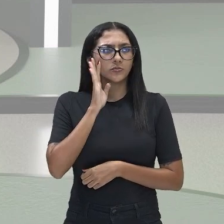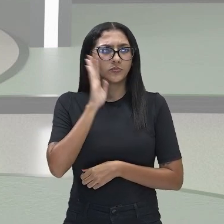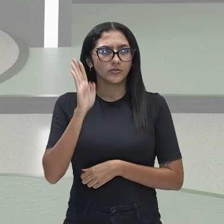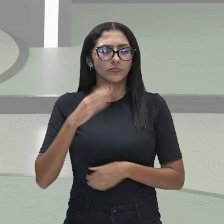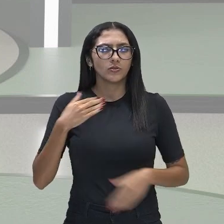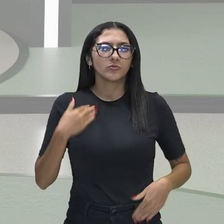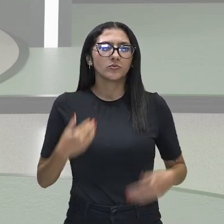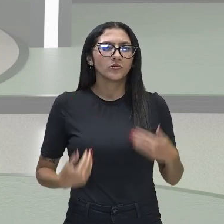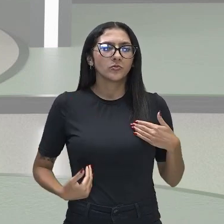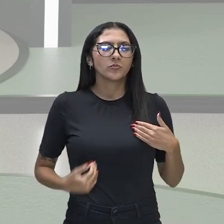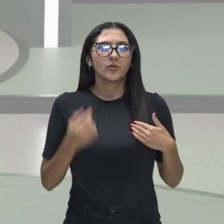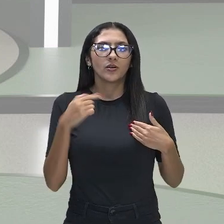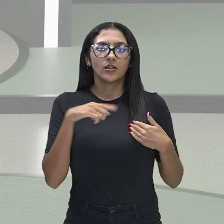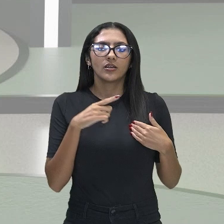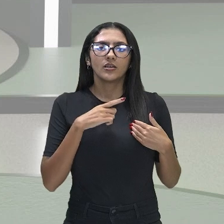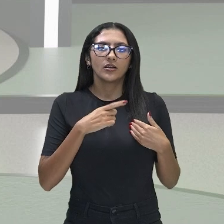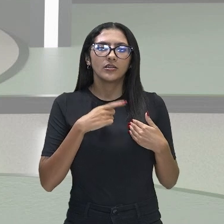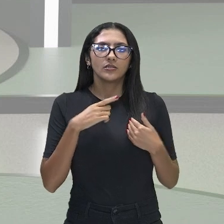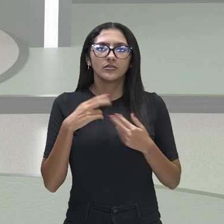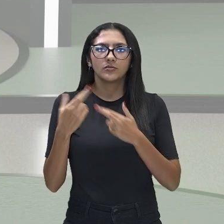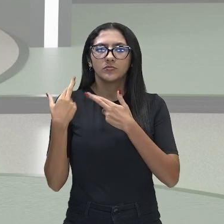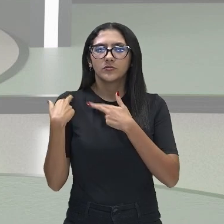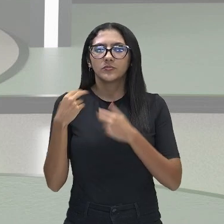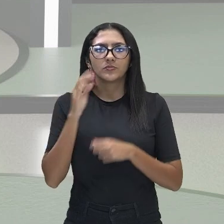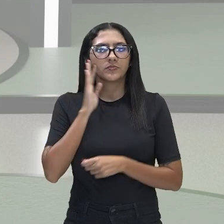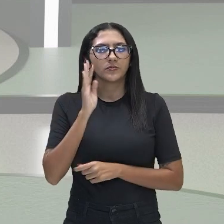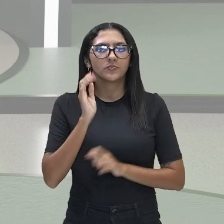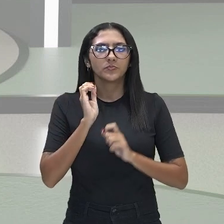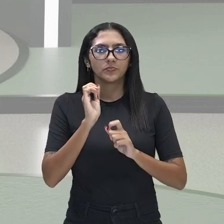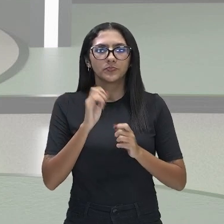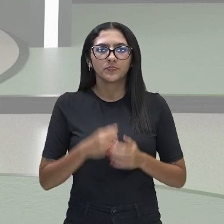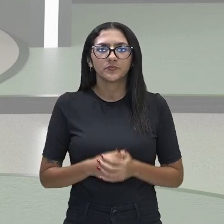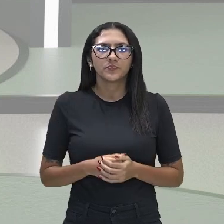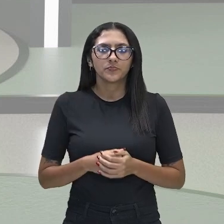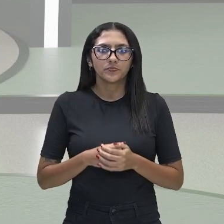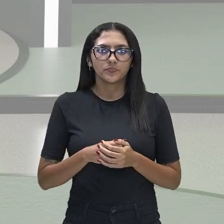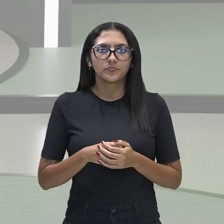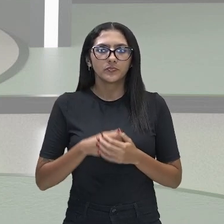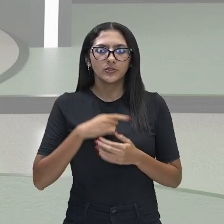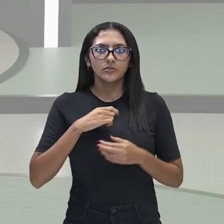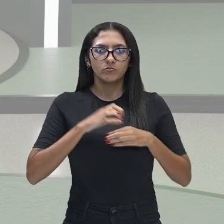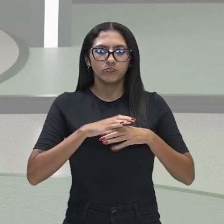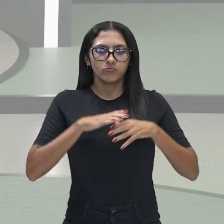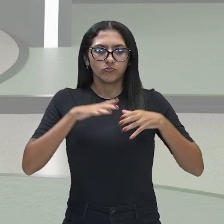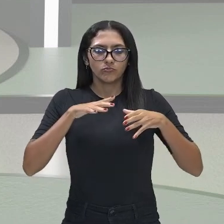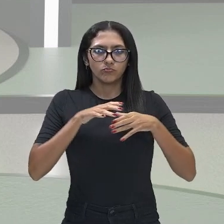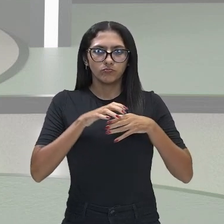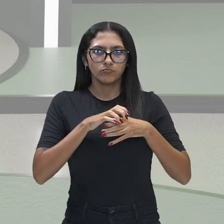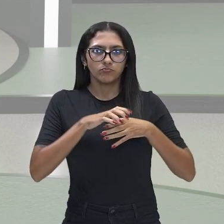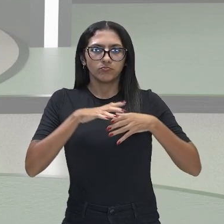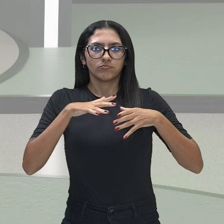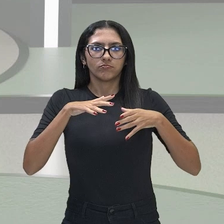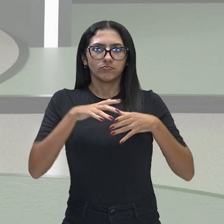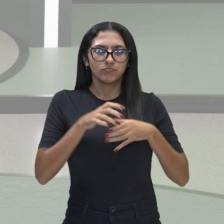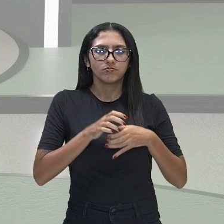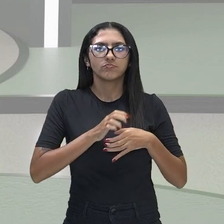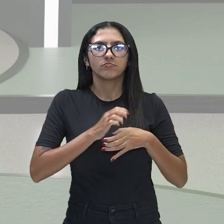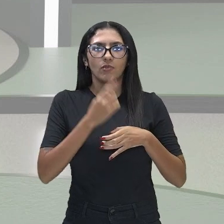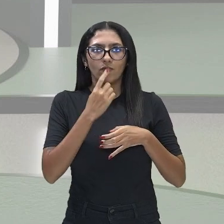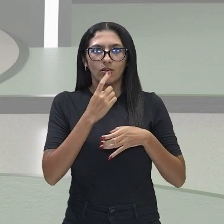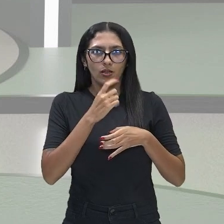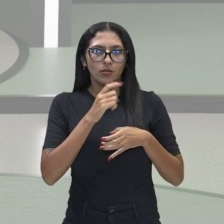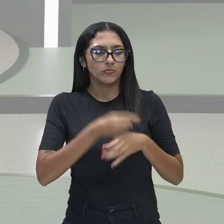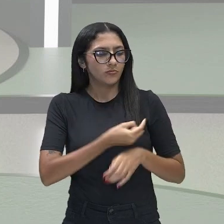por ser responsável por garantir o bombeamento do sangue. Esse sangue vai estar levando o quê?